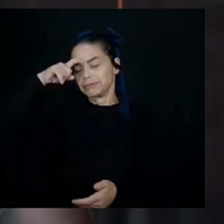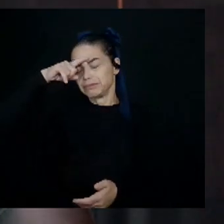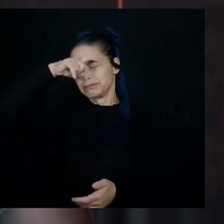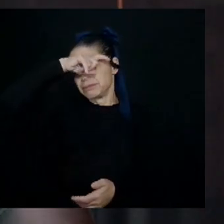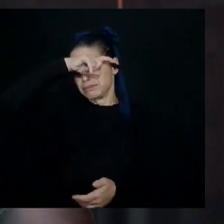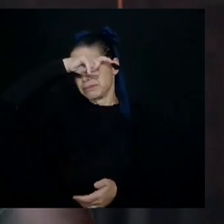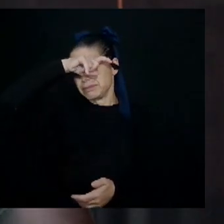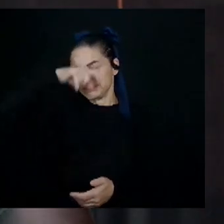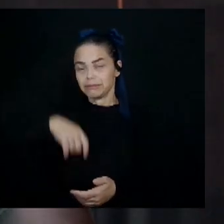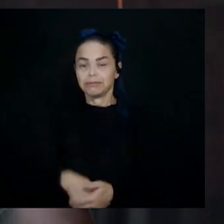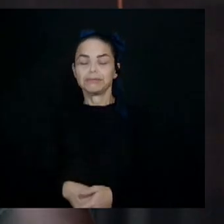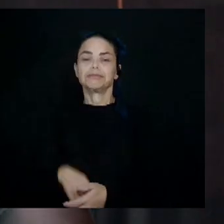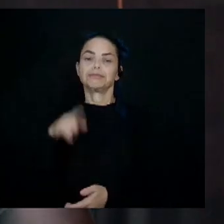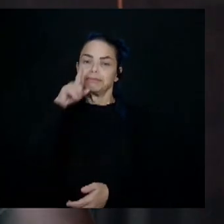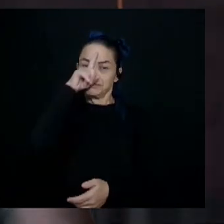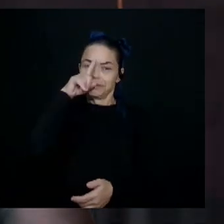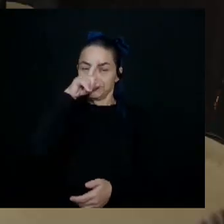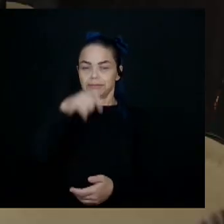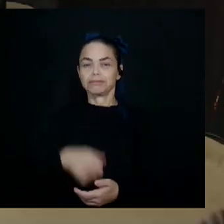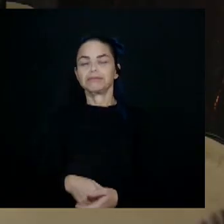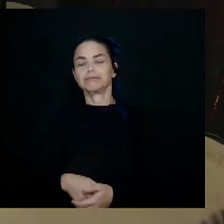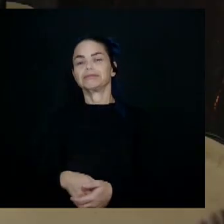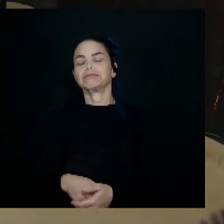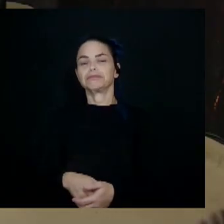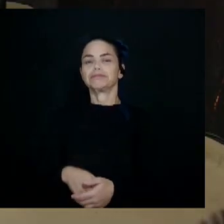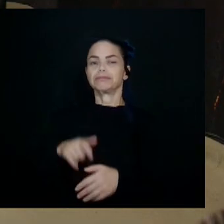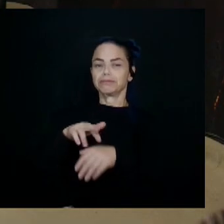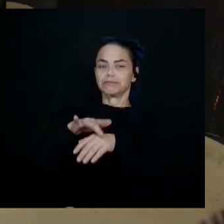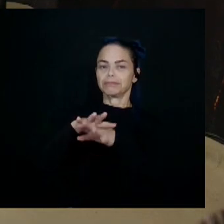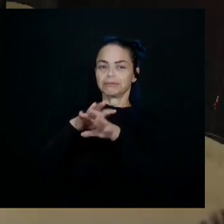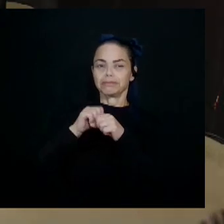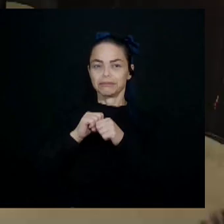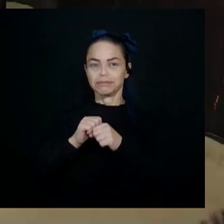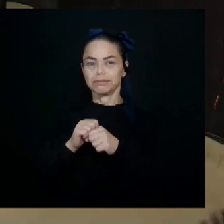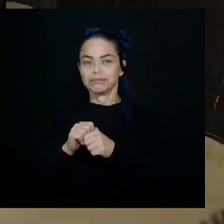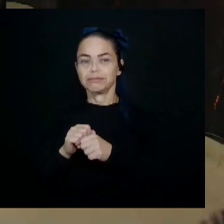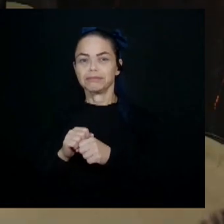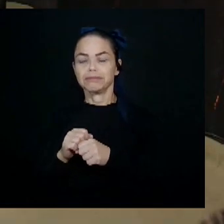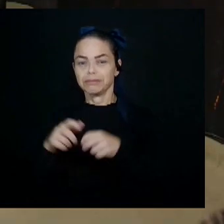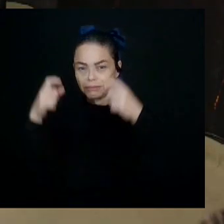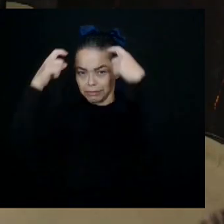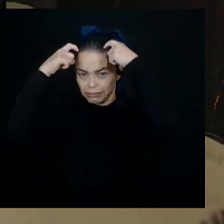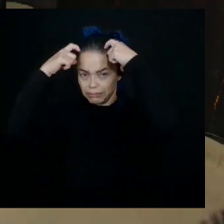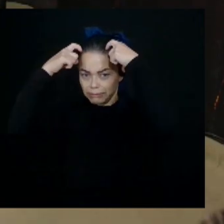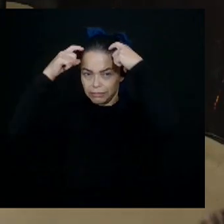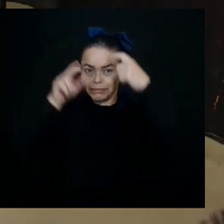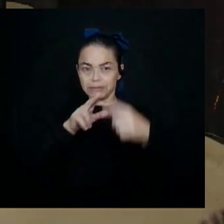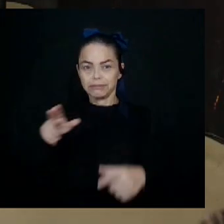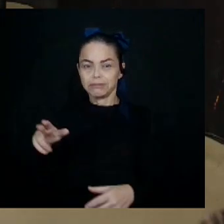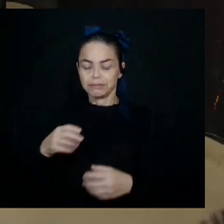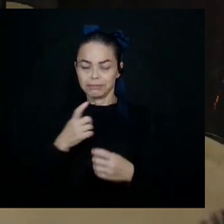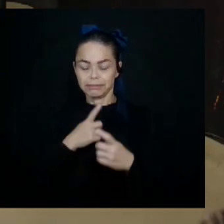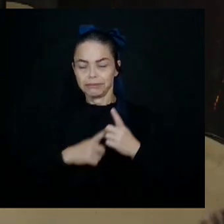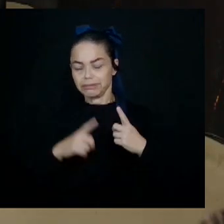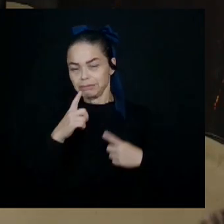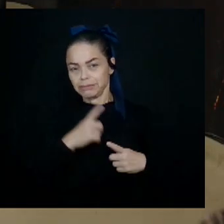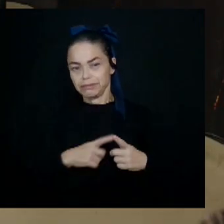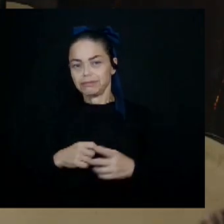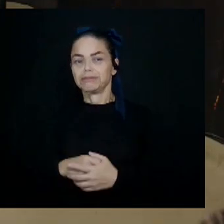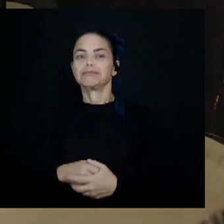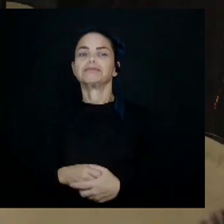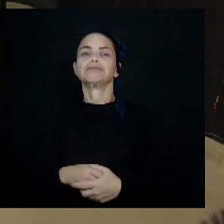mais riscos ainda até de infecções. Sabe aquele filme da Disney que nomeia a depressão? Divertidamente.